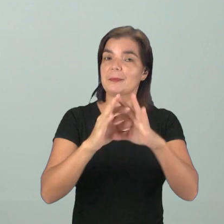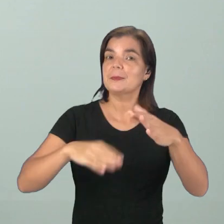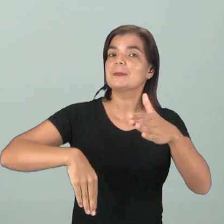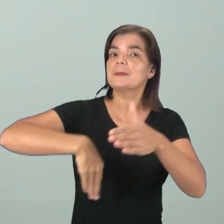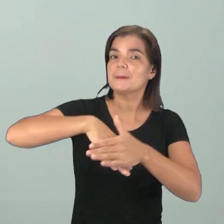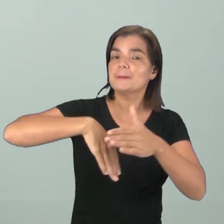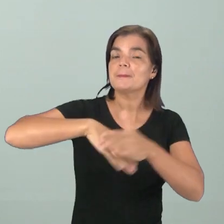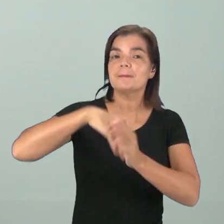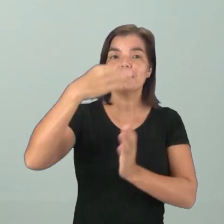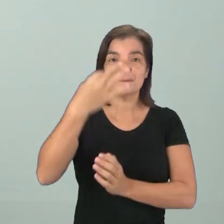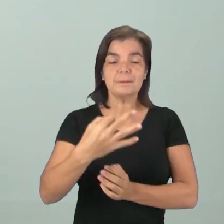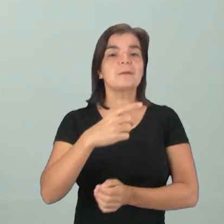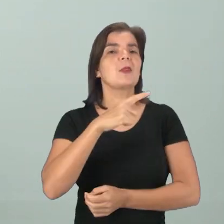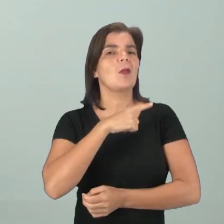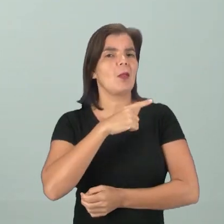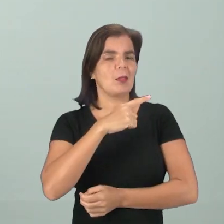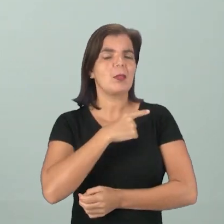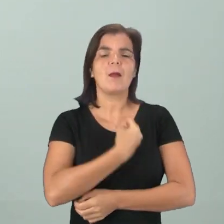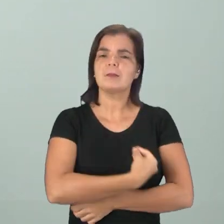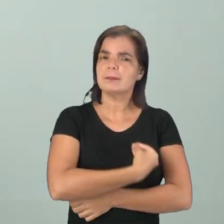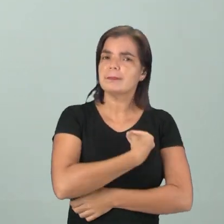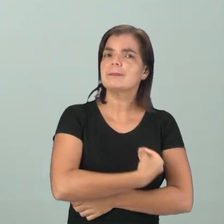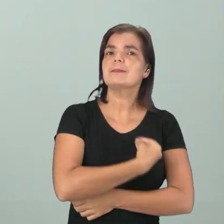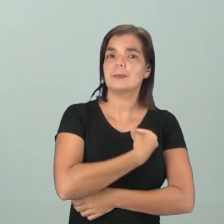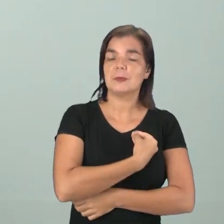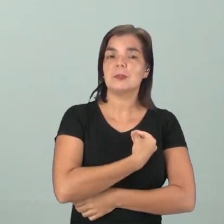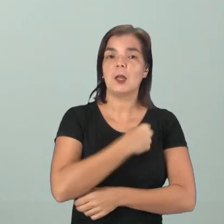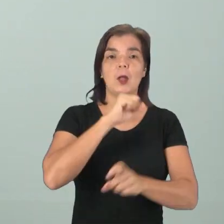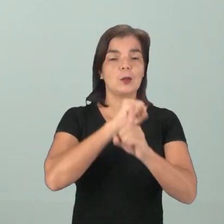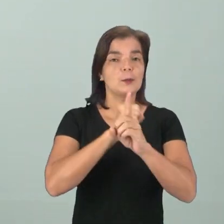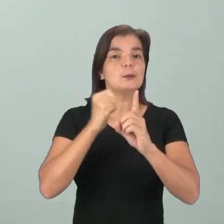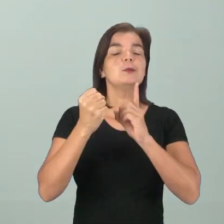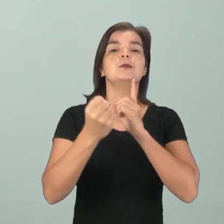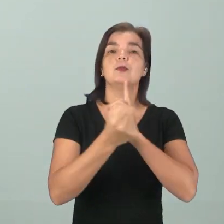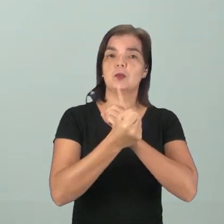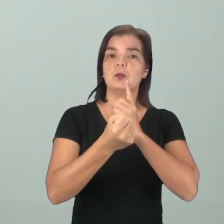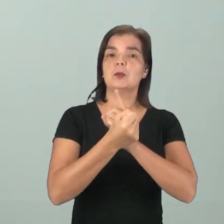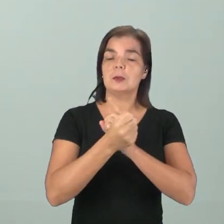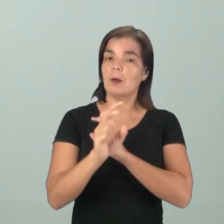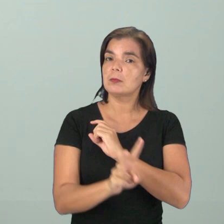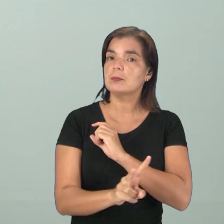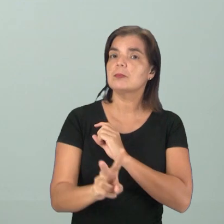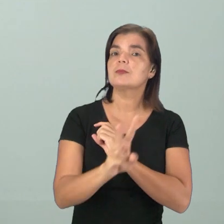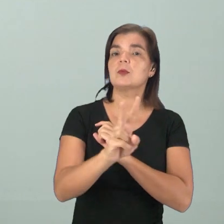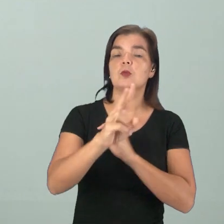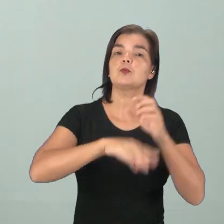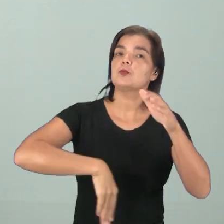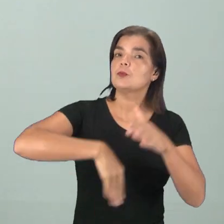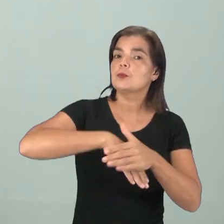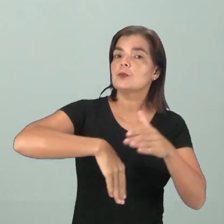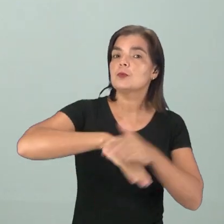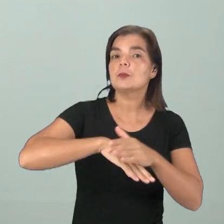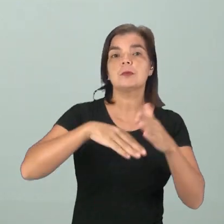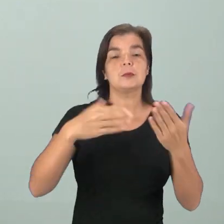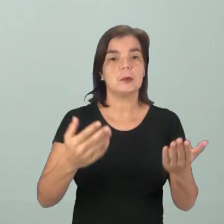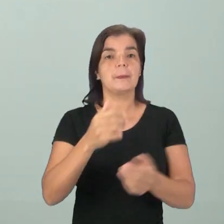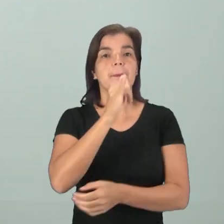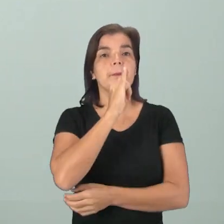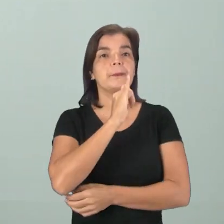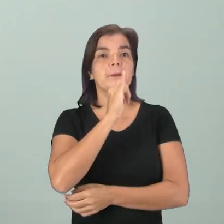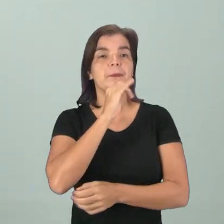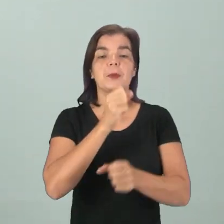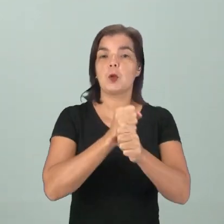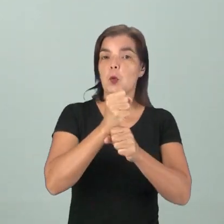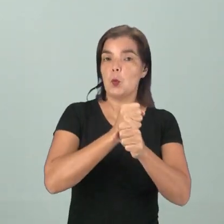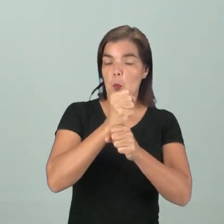com o futebol, certo? A gente tem muito presente na nossa sociedade essa valorização do futebol. Então, por exemplo, em